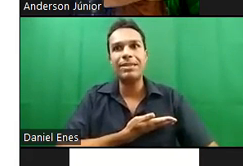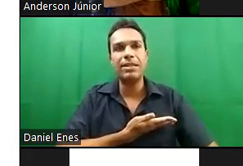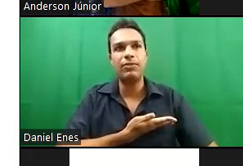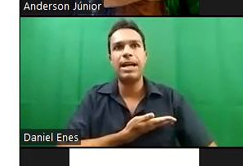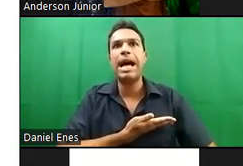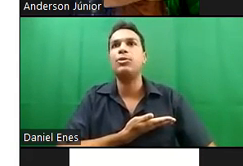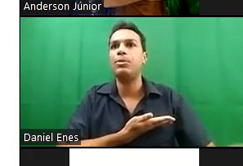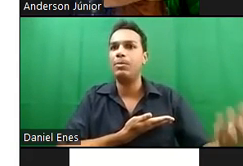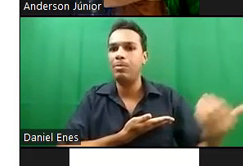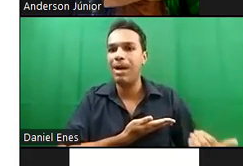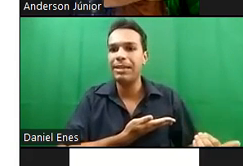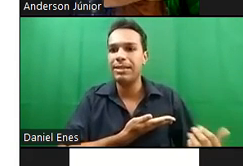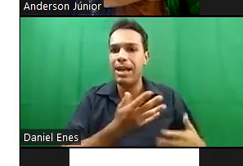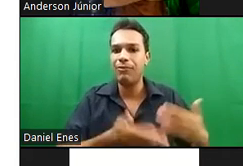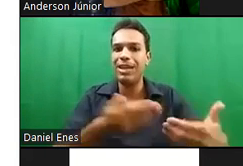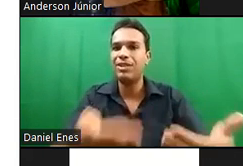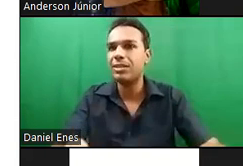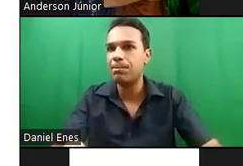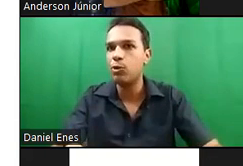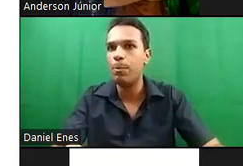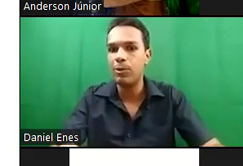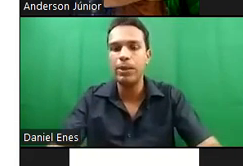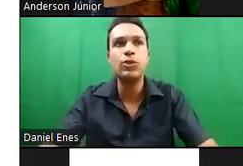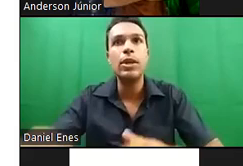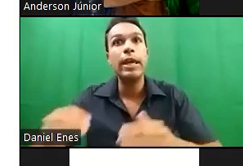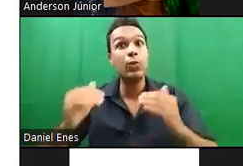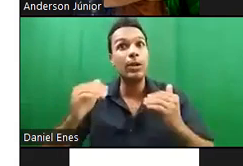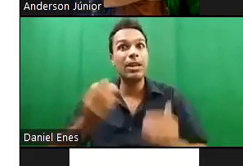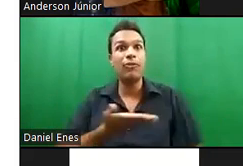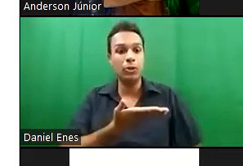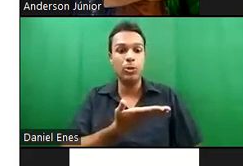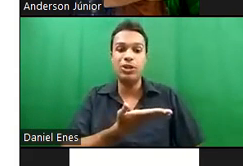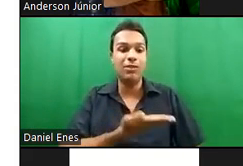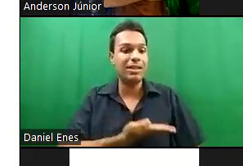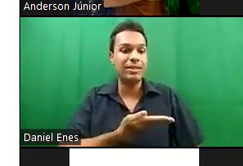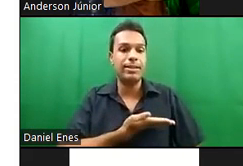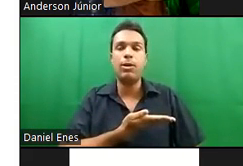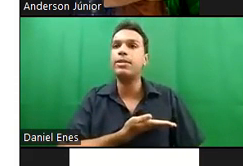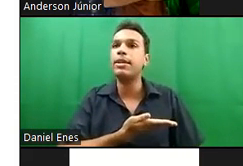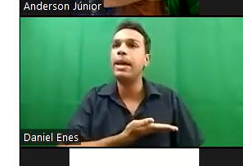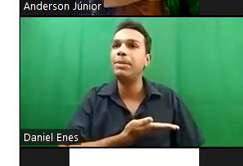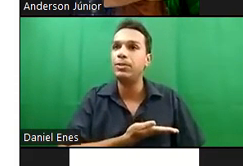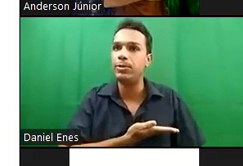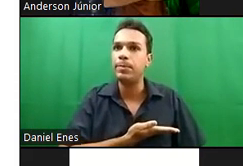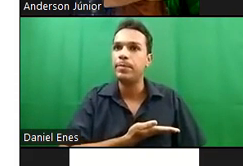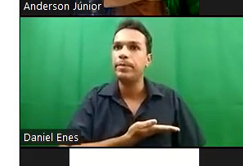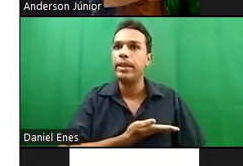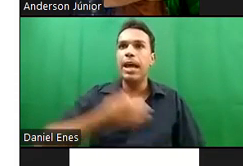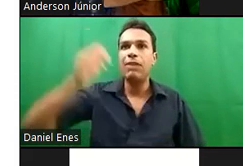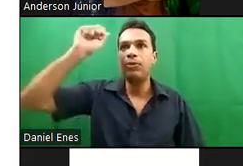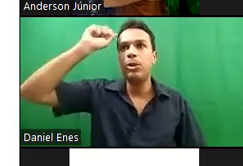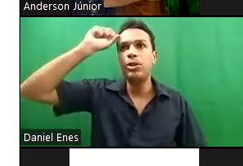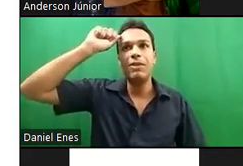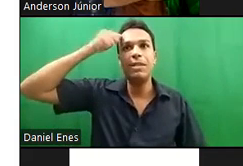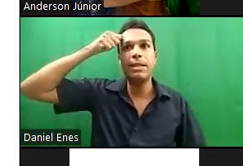tem significado, mas a fonética se preocupa com isso. Enquanto a fonologia vai dizer, isso aqui é amigo.